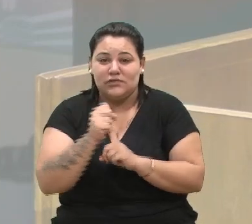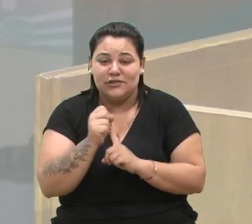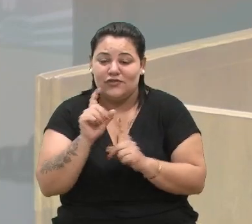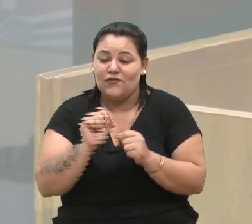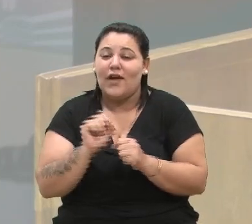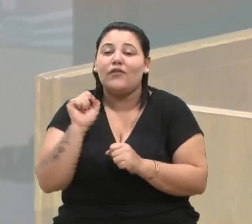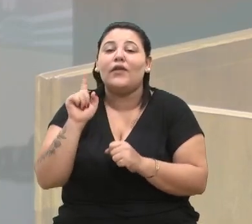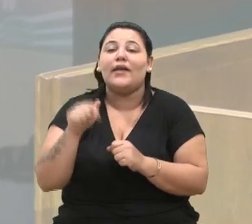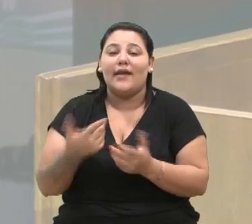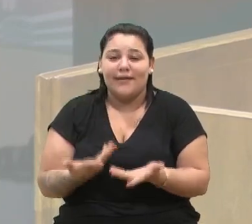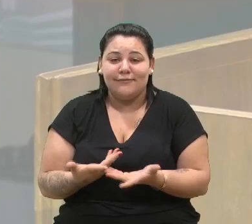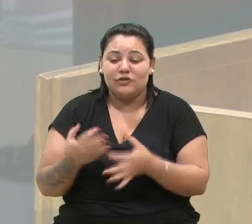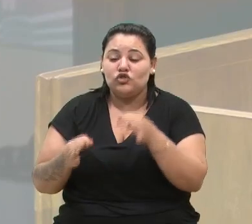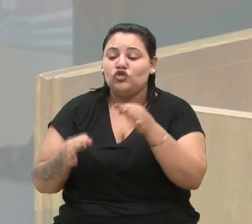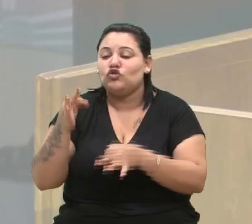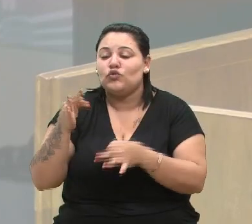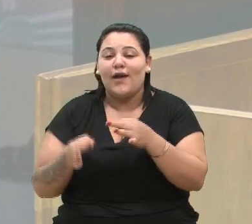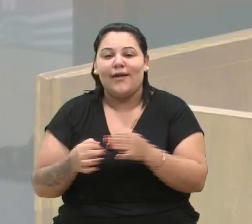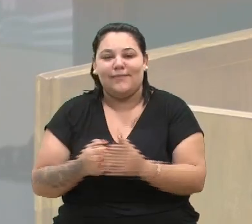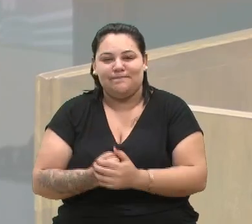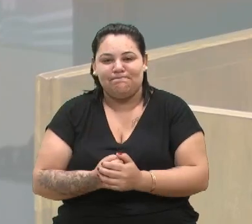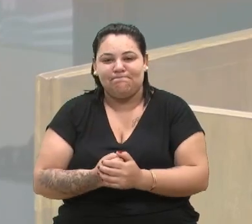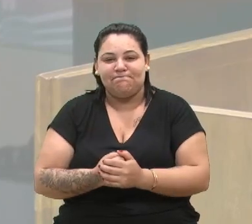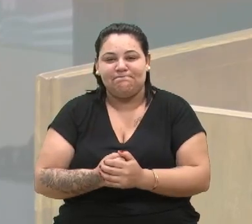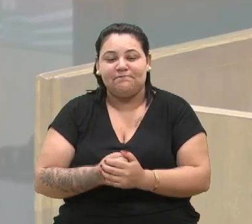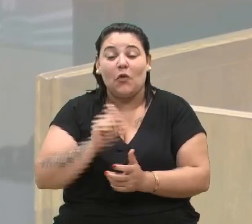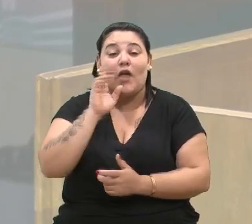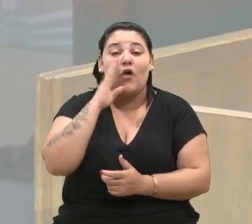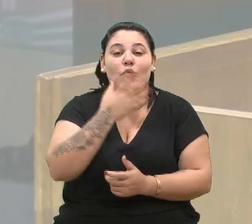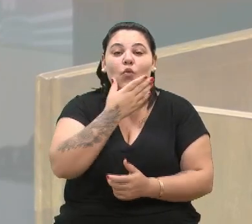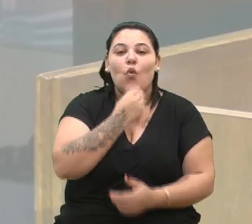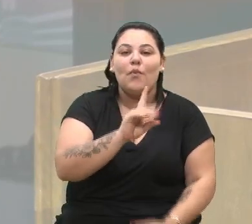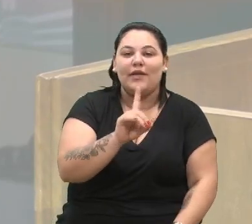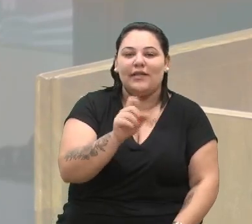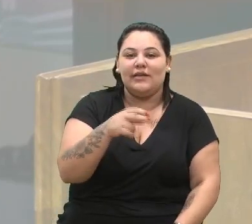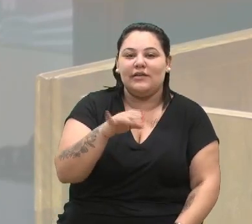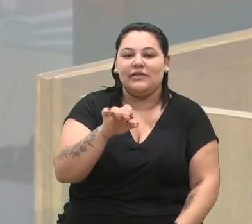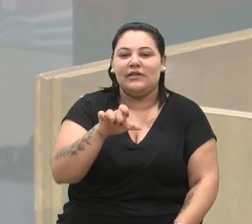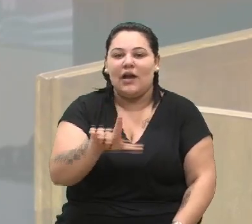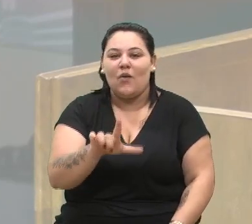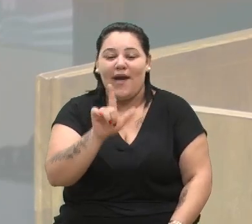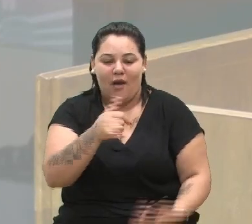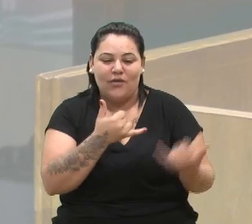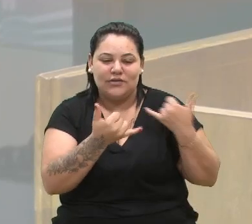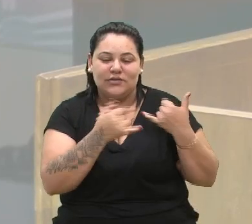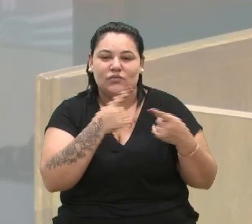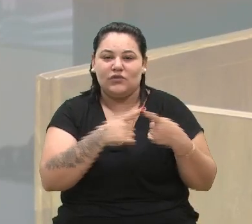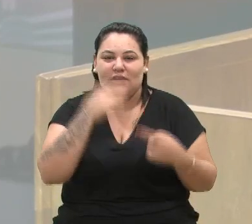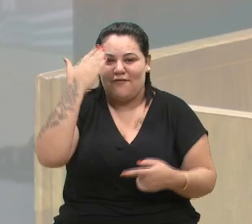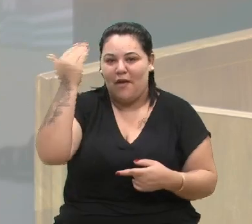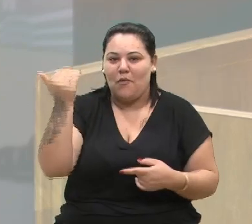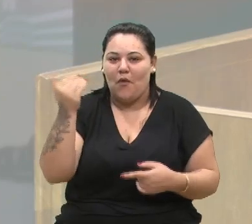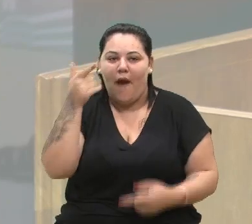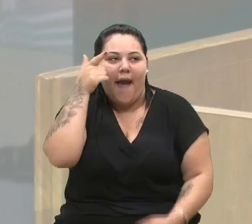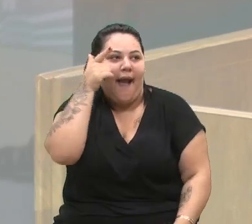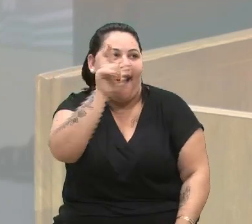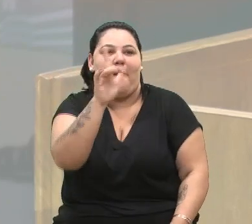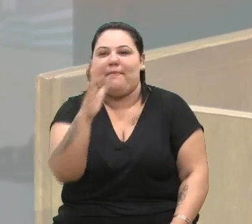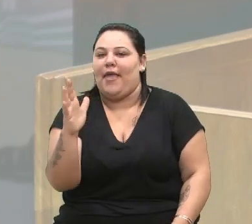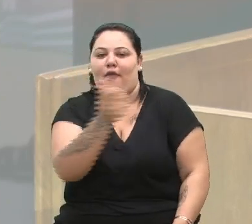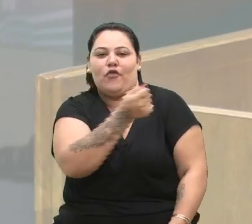julgar. Esse caso do Daniel Alves é um exemplo, porque ele é famoso, é campeão de tudo. Mas